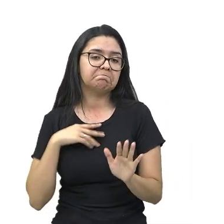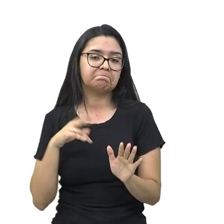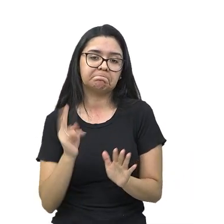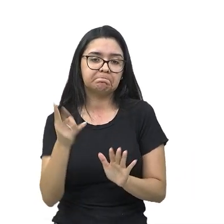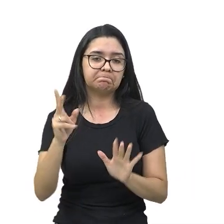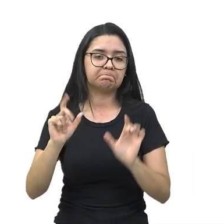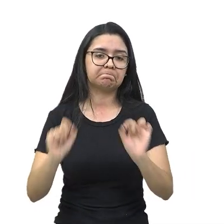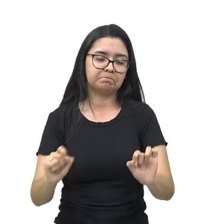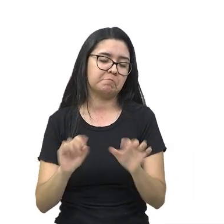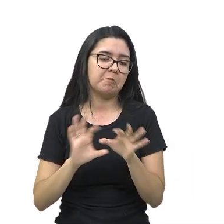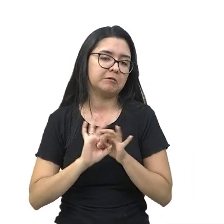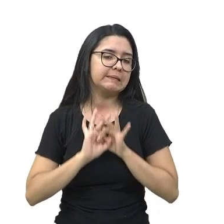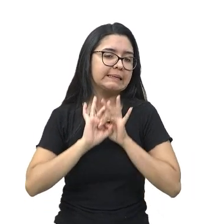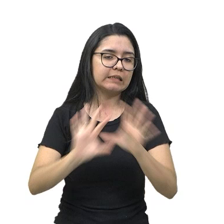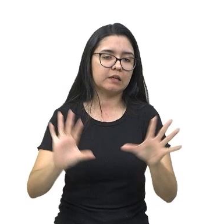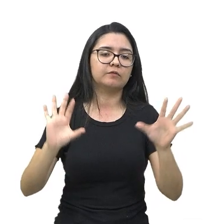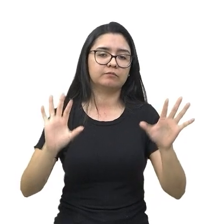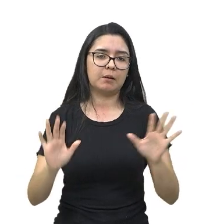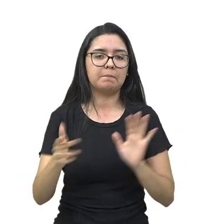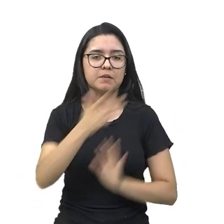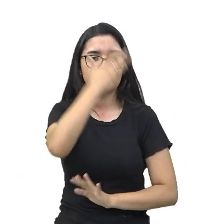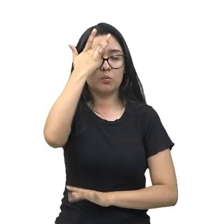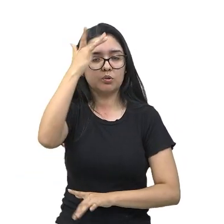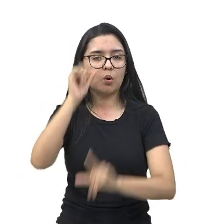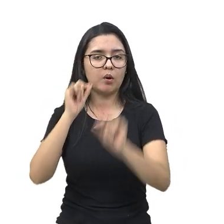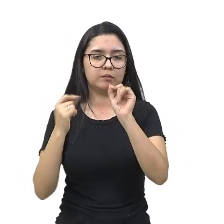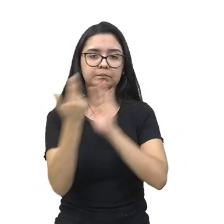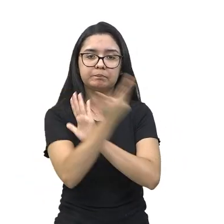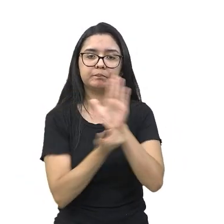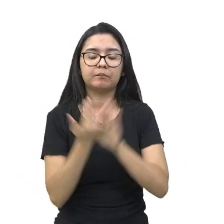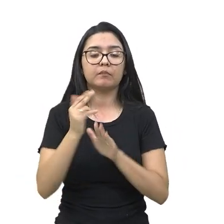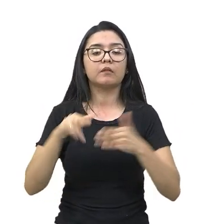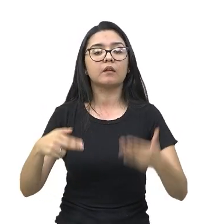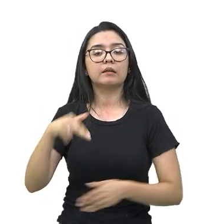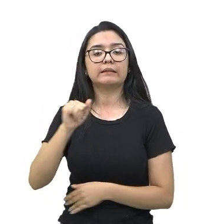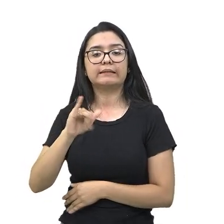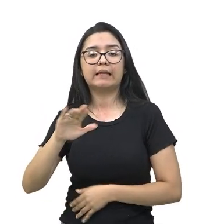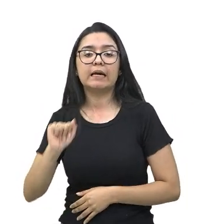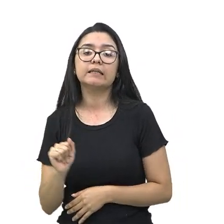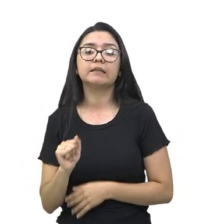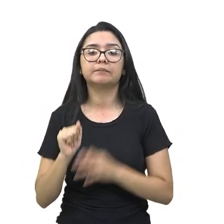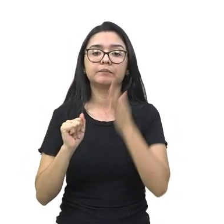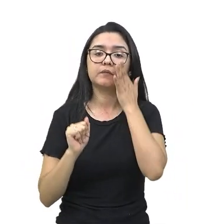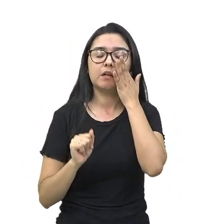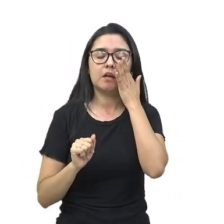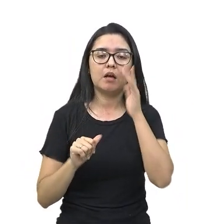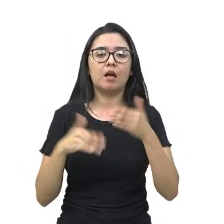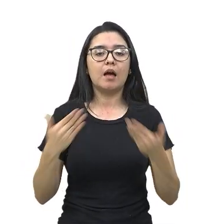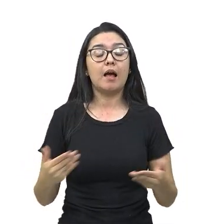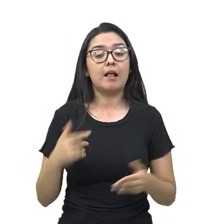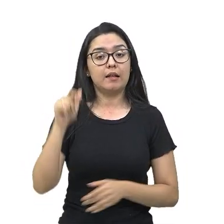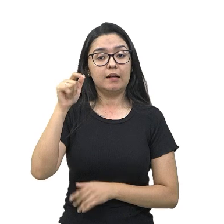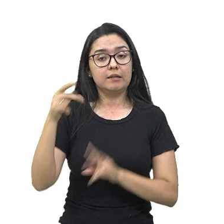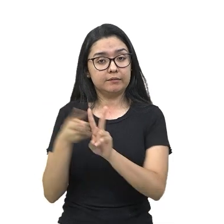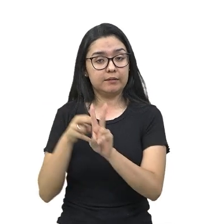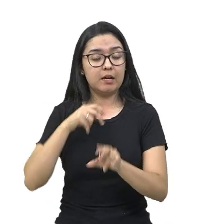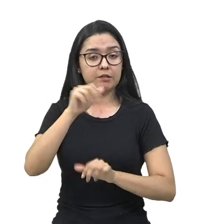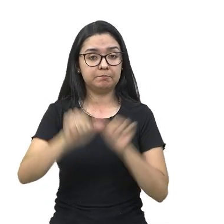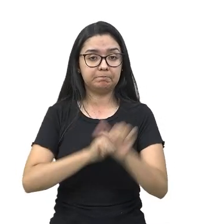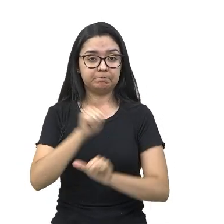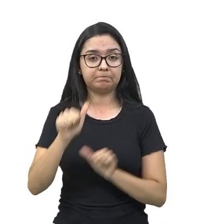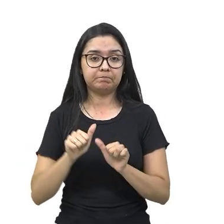essa licença poética dos nossos ilustradores. Nayá, as moças são transformadas em estrelas depois que